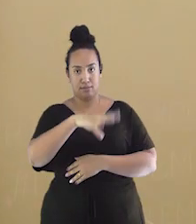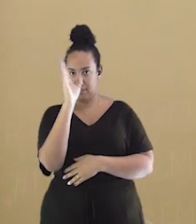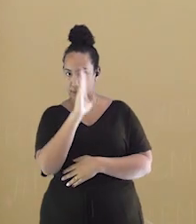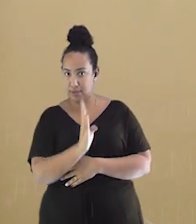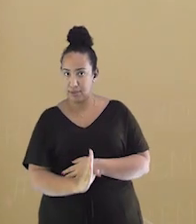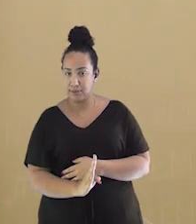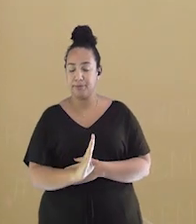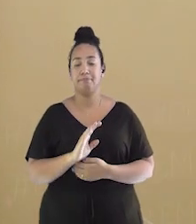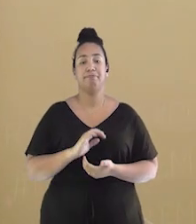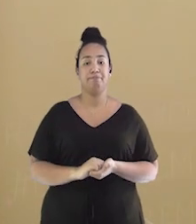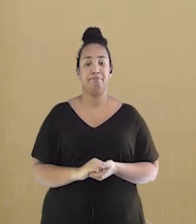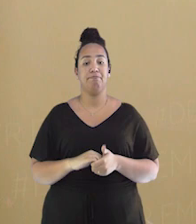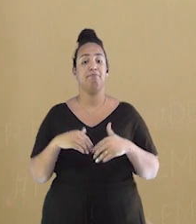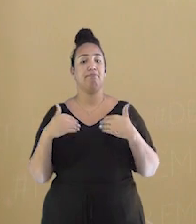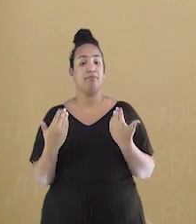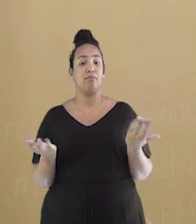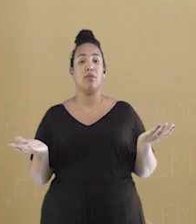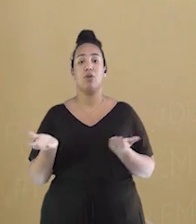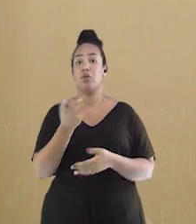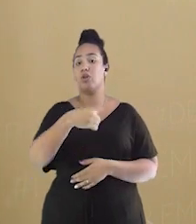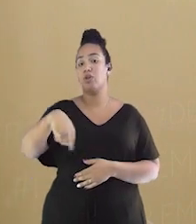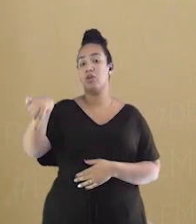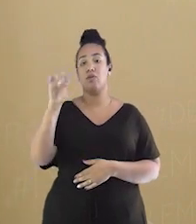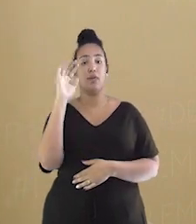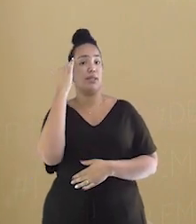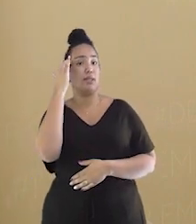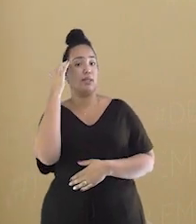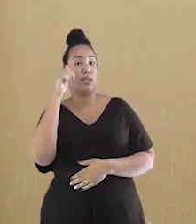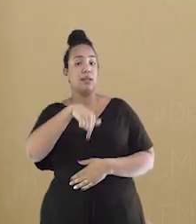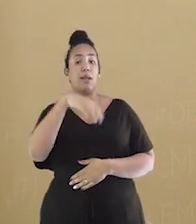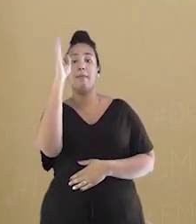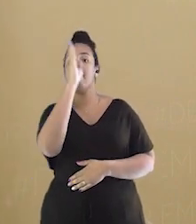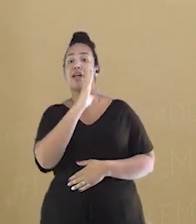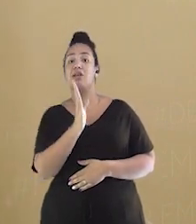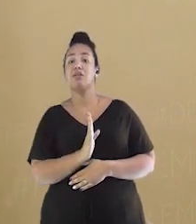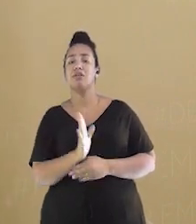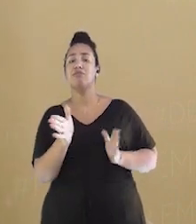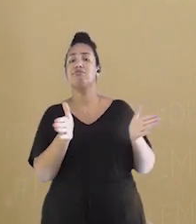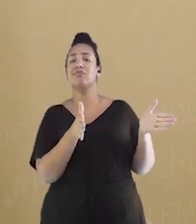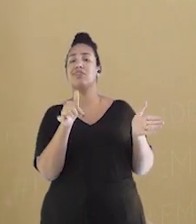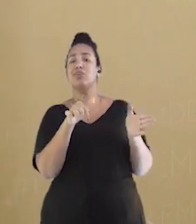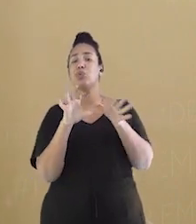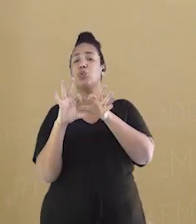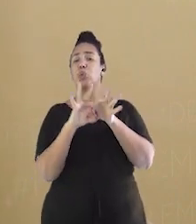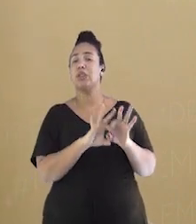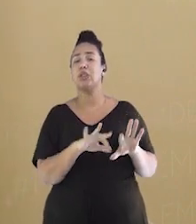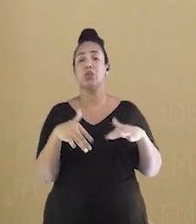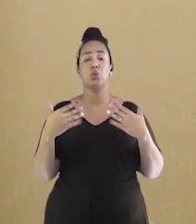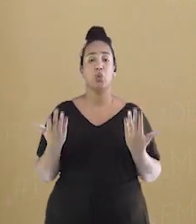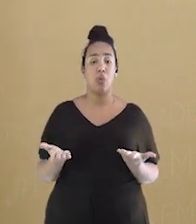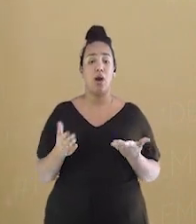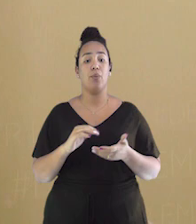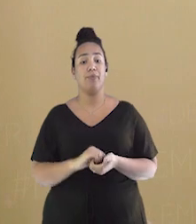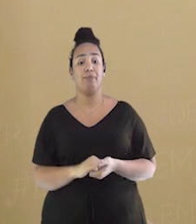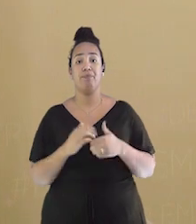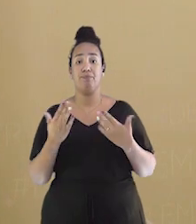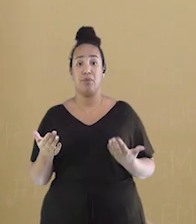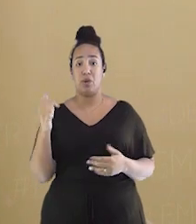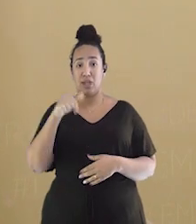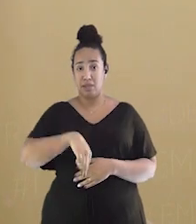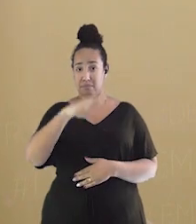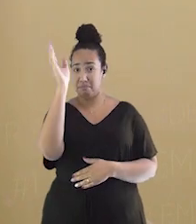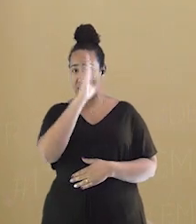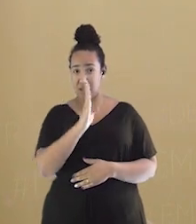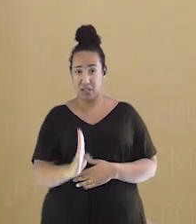De início, vamos entender o contexto que o Brasil estava vivendo naquela época. A escravidão no Brasil foi tão cruel e a